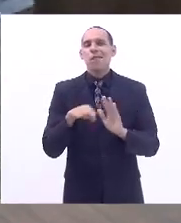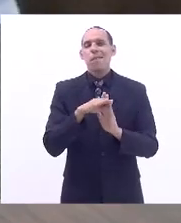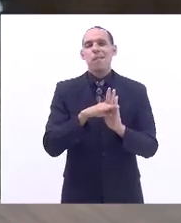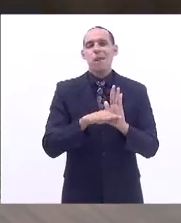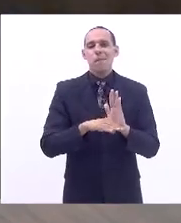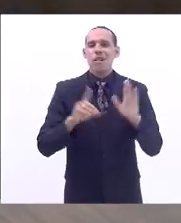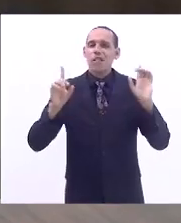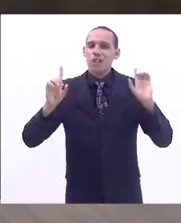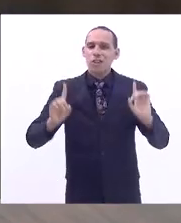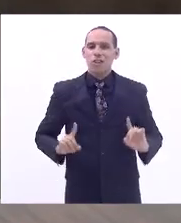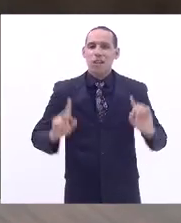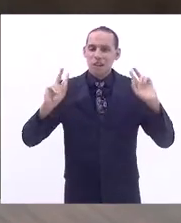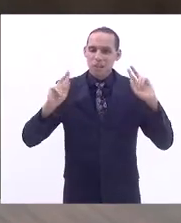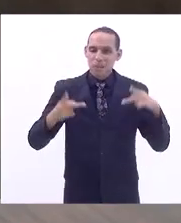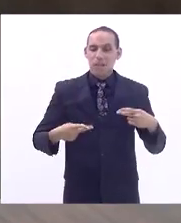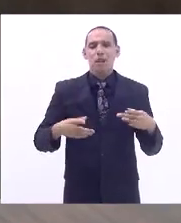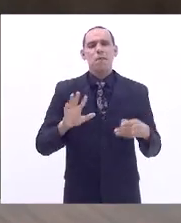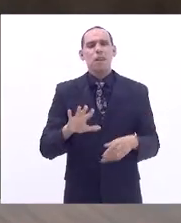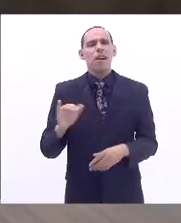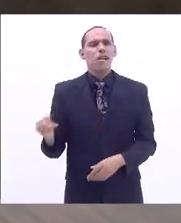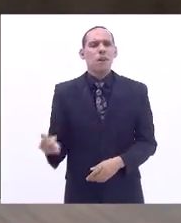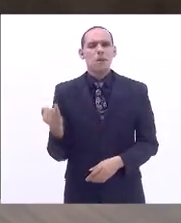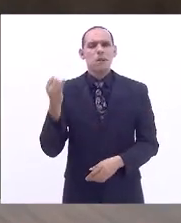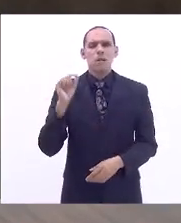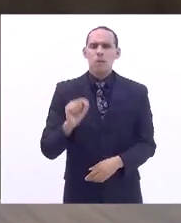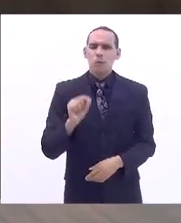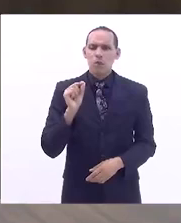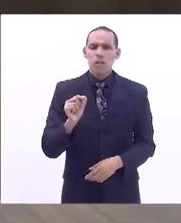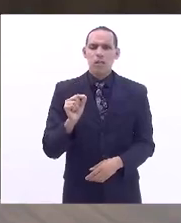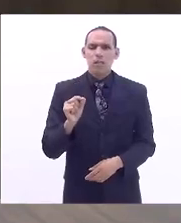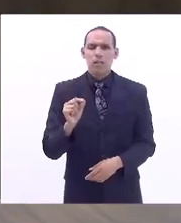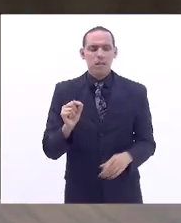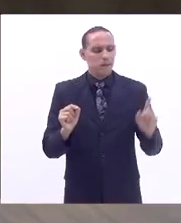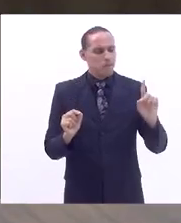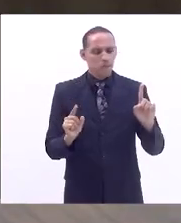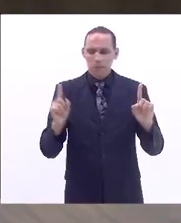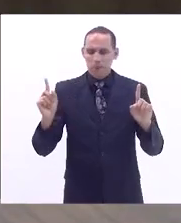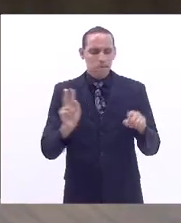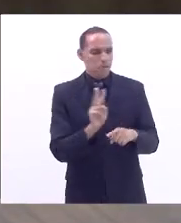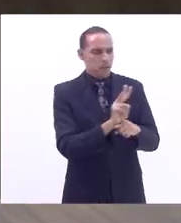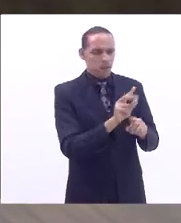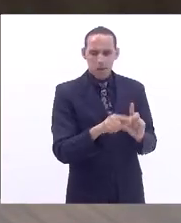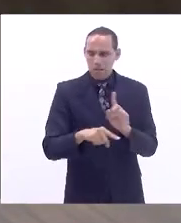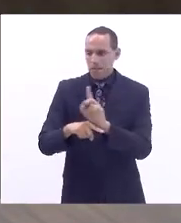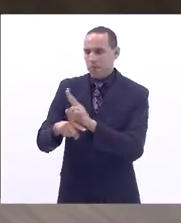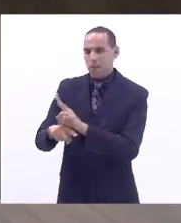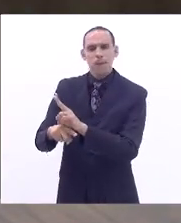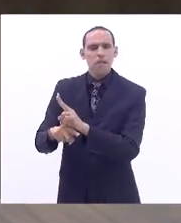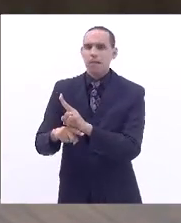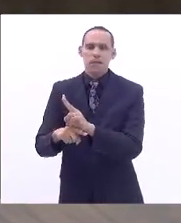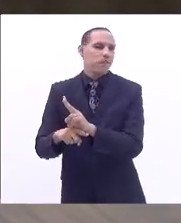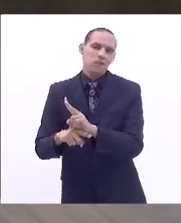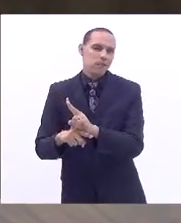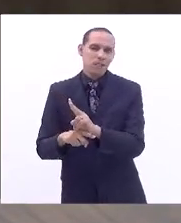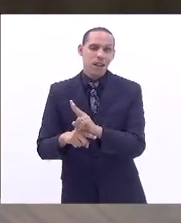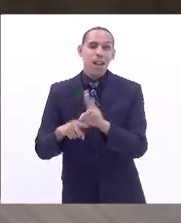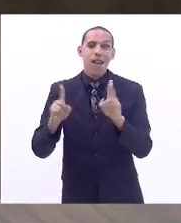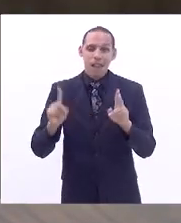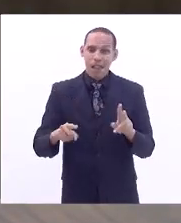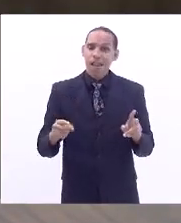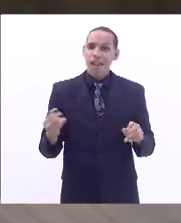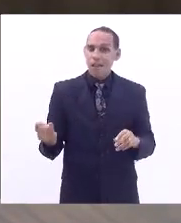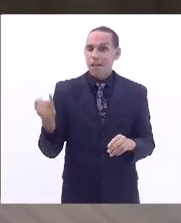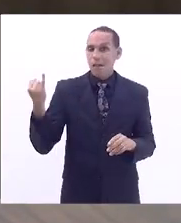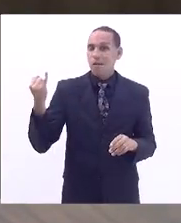dos Direitos Humanos mas é muito importante que não é um lado as defendendo um tema como esse a um médico